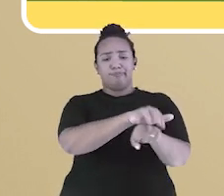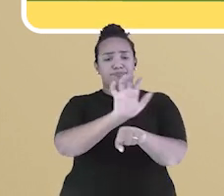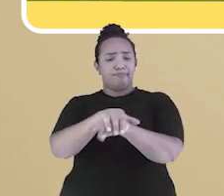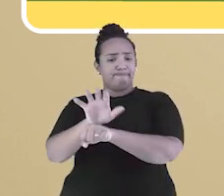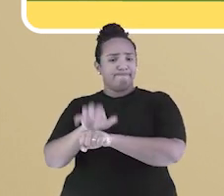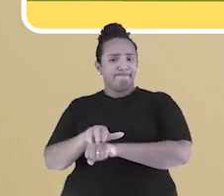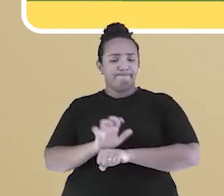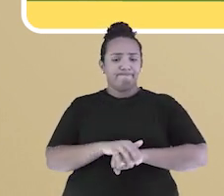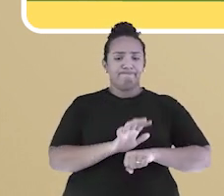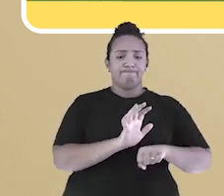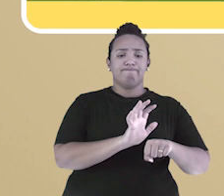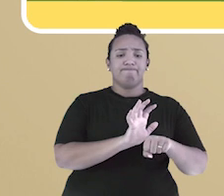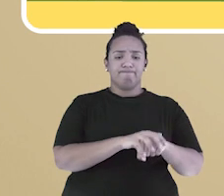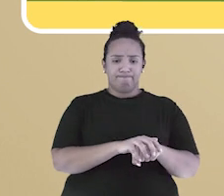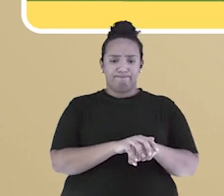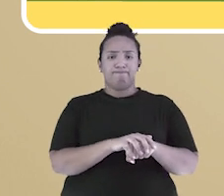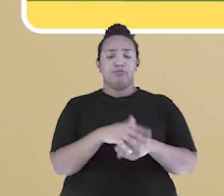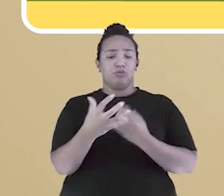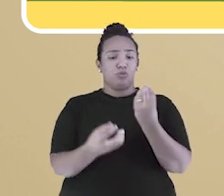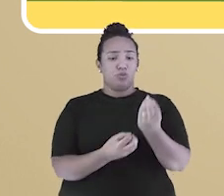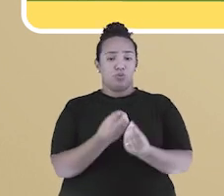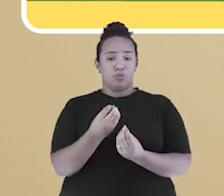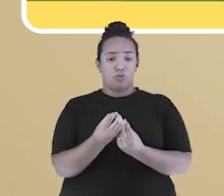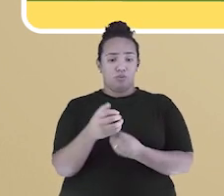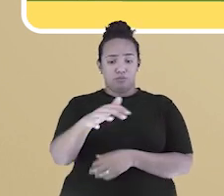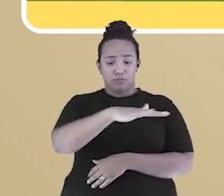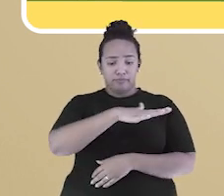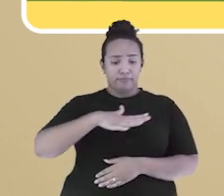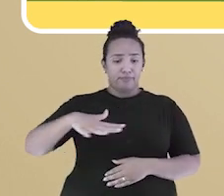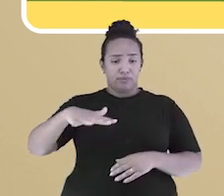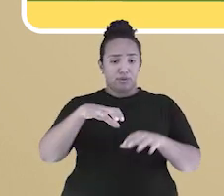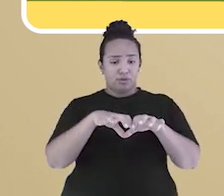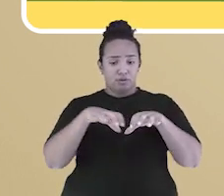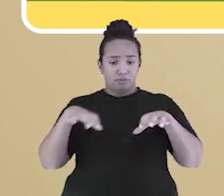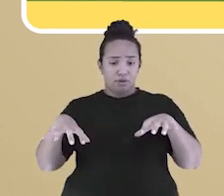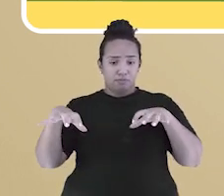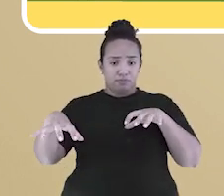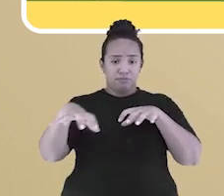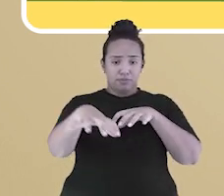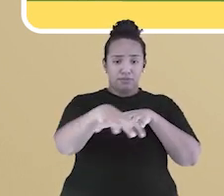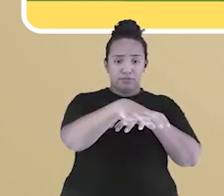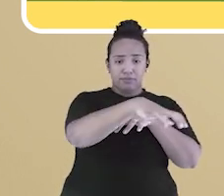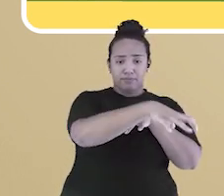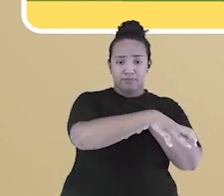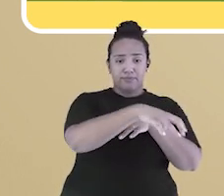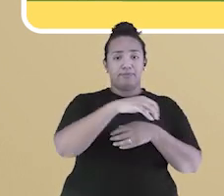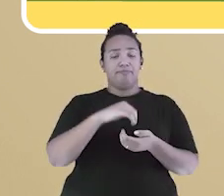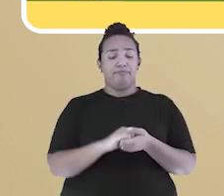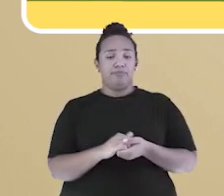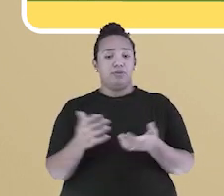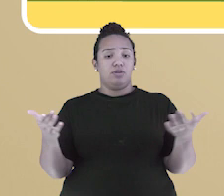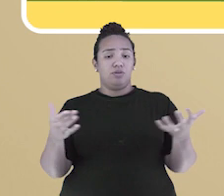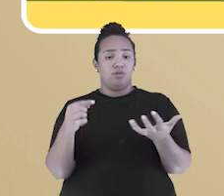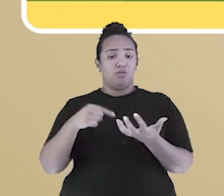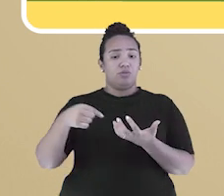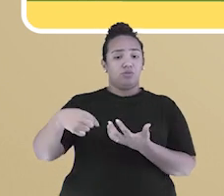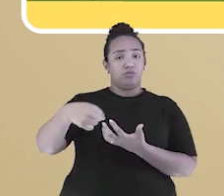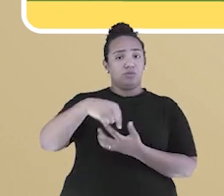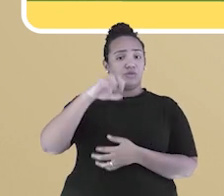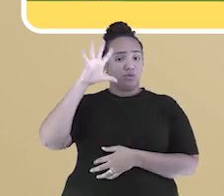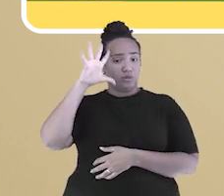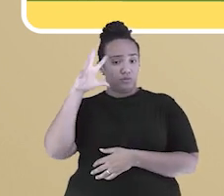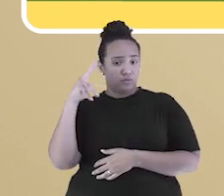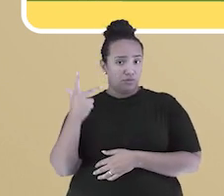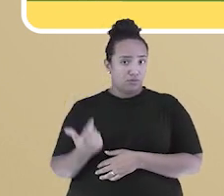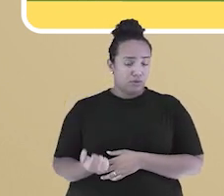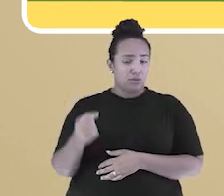mais precisamente na forma que foi dividido os territórios. A divisão do continente africano pelos europeus não levou